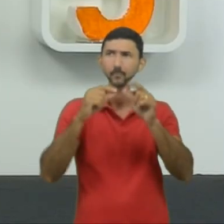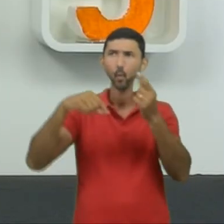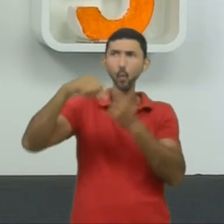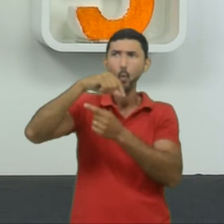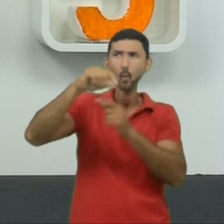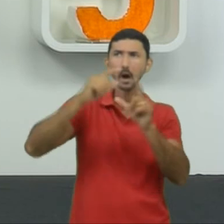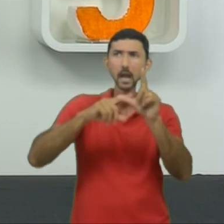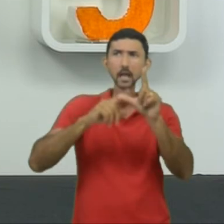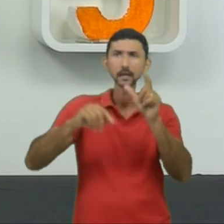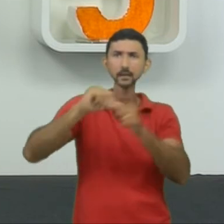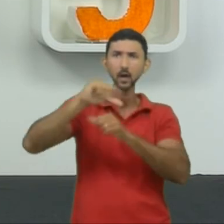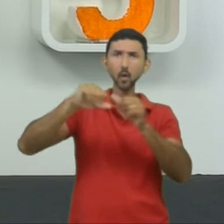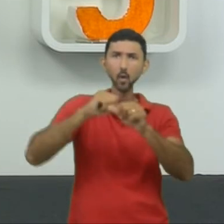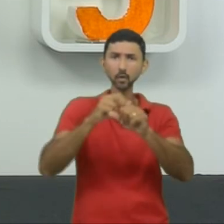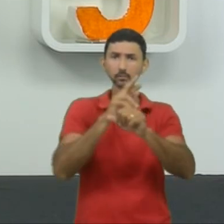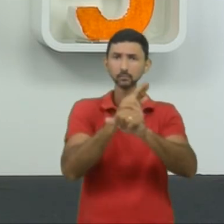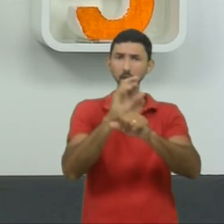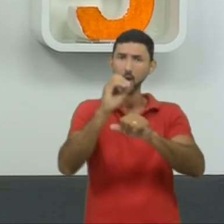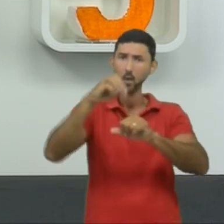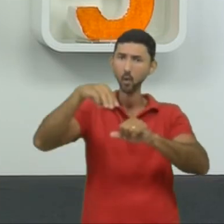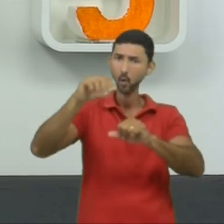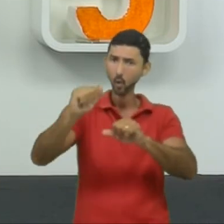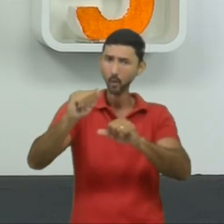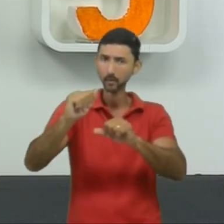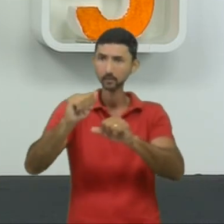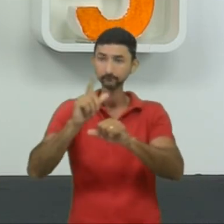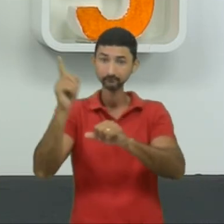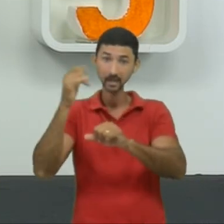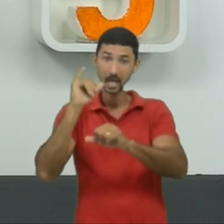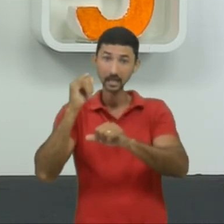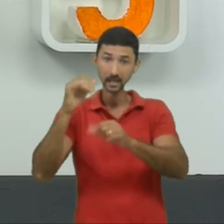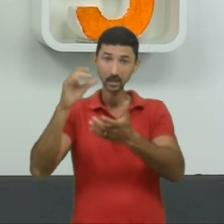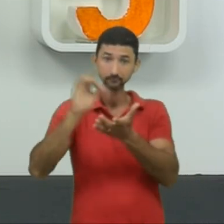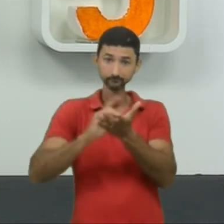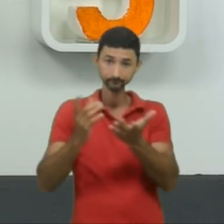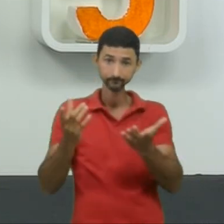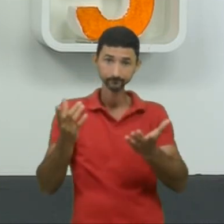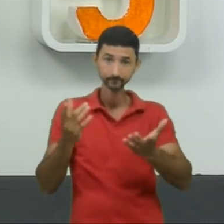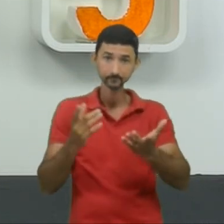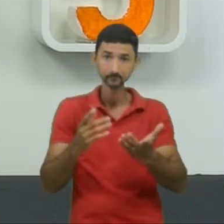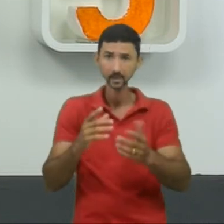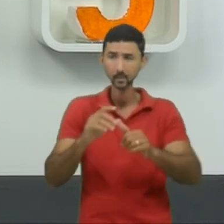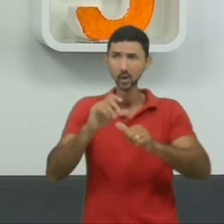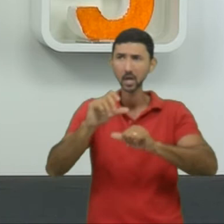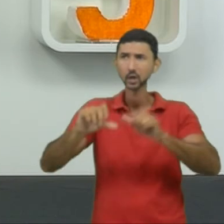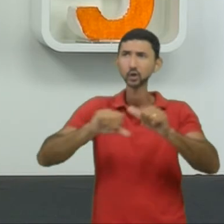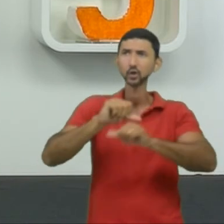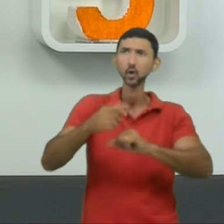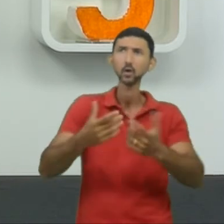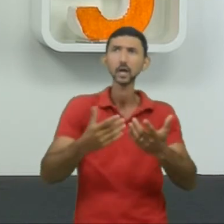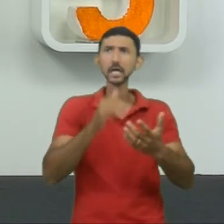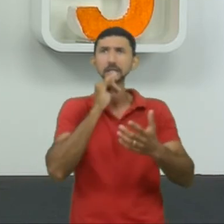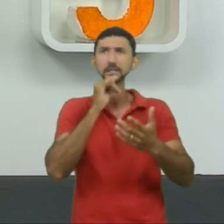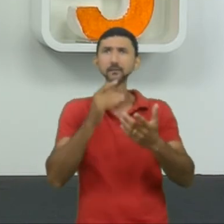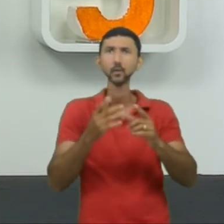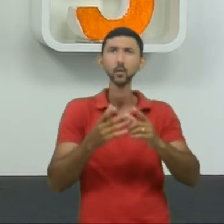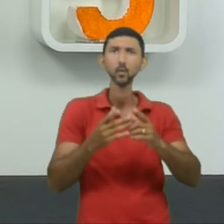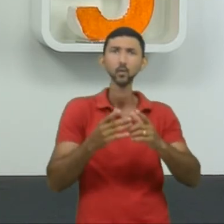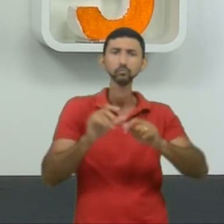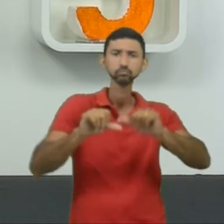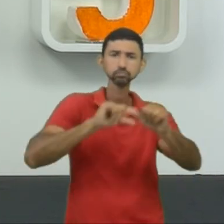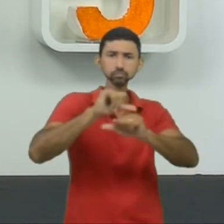você pode formar a palavra Roma, que é a capital da Itália. Mas você pode trocar de letras e formar palavras que